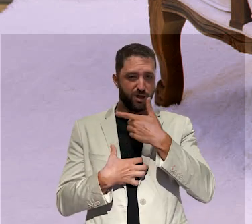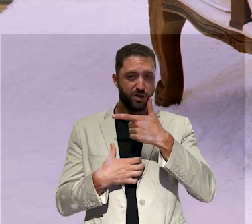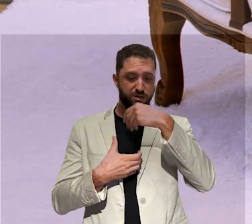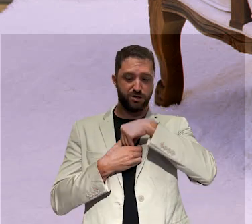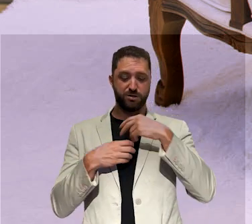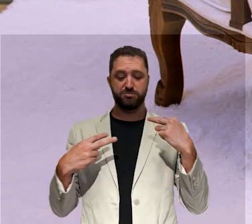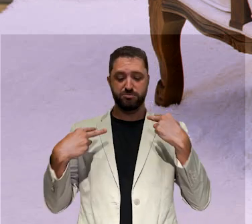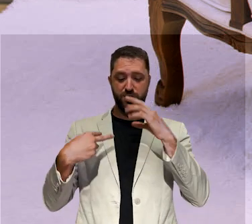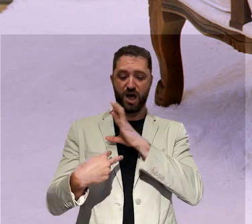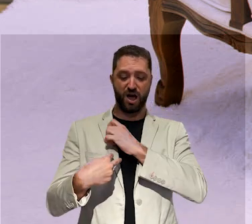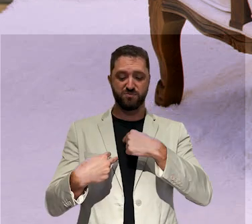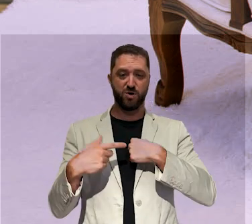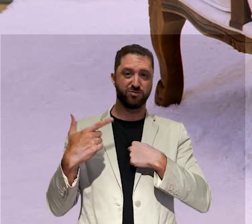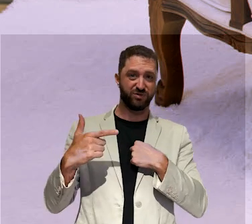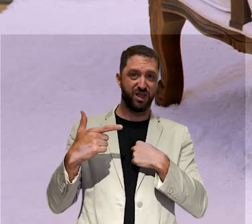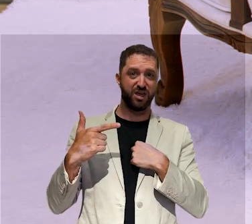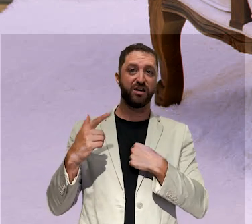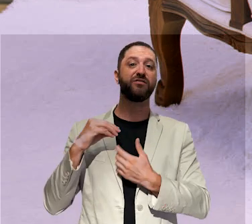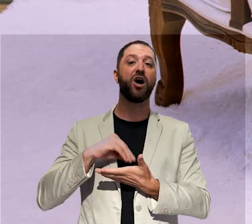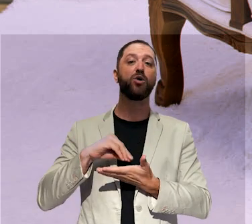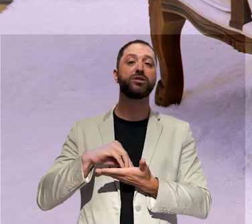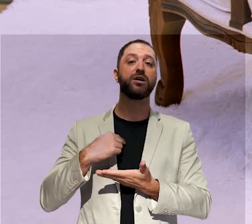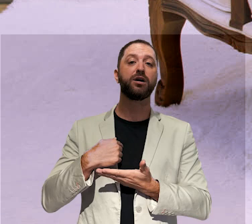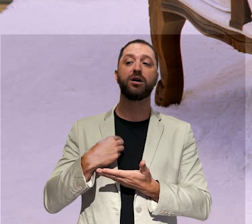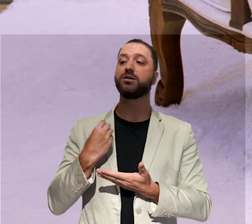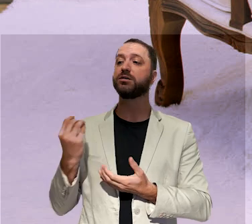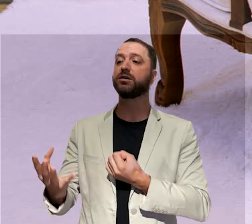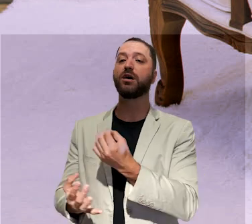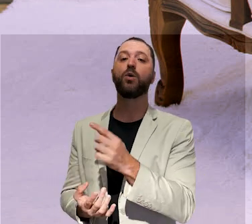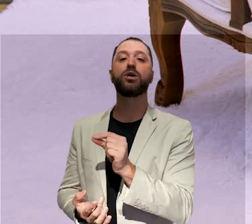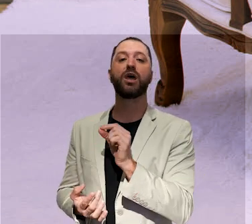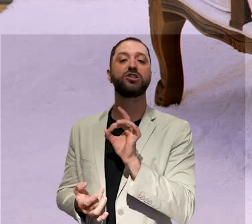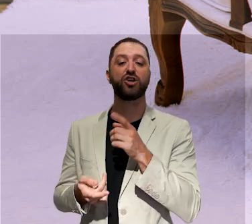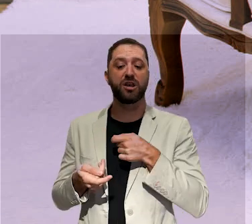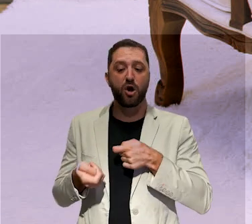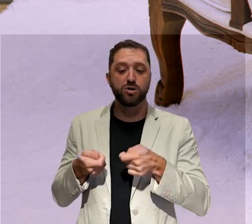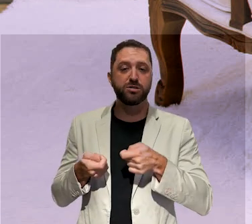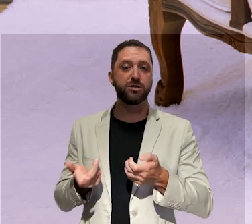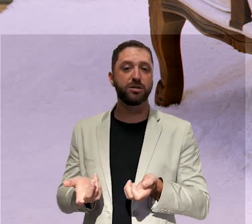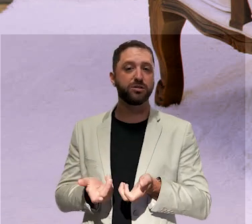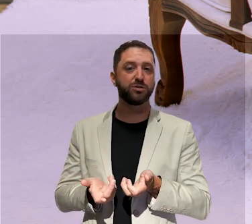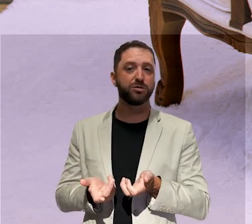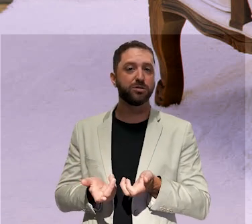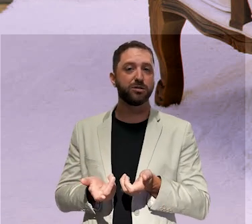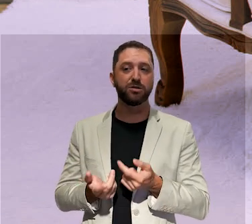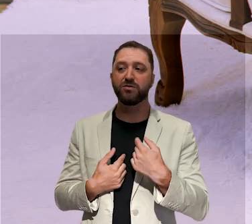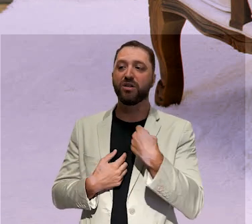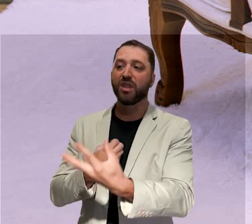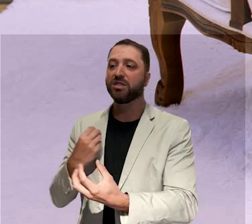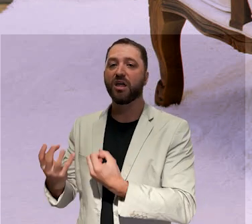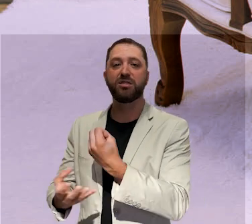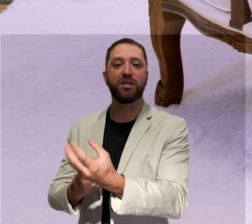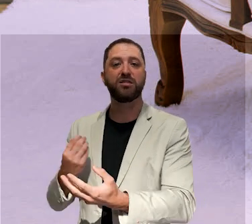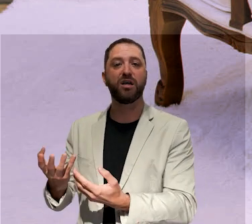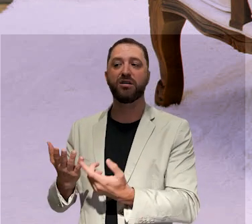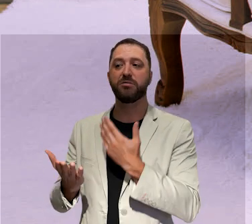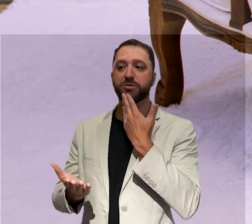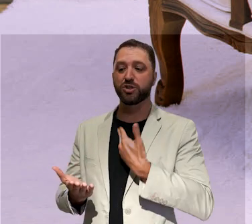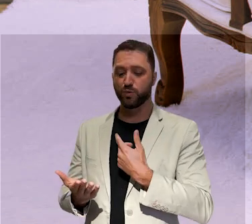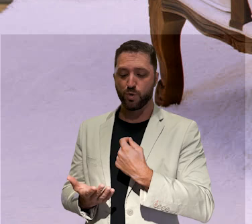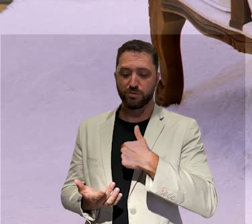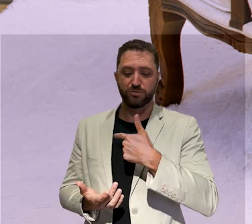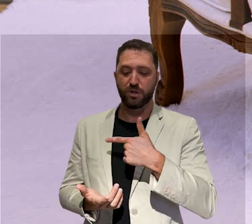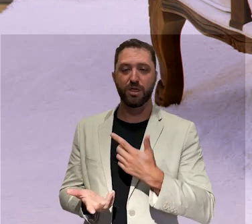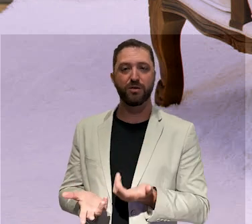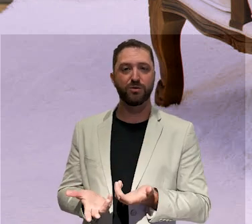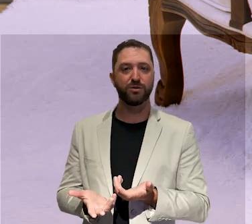se antes primeiro sentir e olhar isso para mim mesmo, eu não estou dando nada. Eu estou apenas negociando,